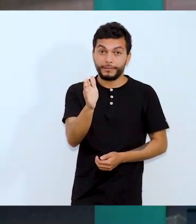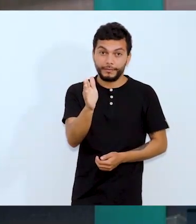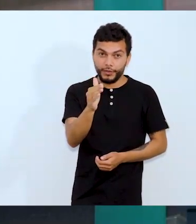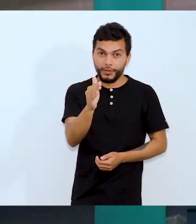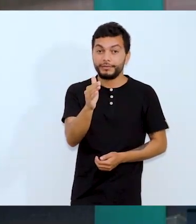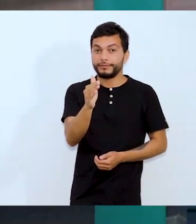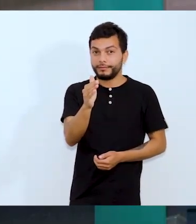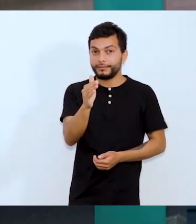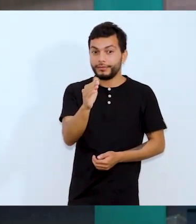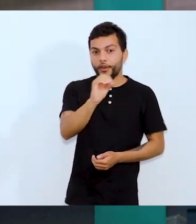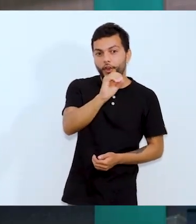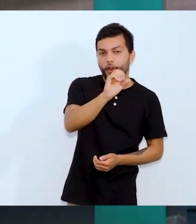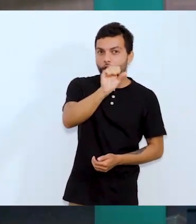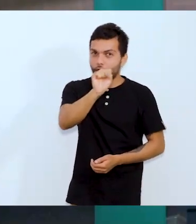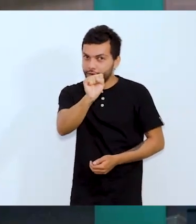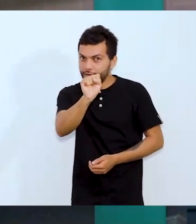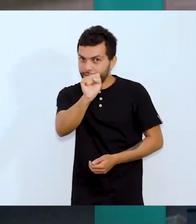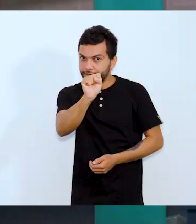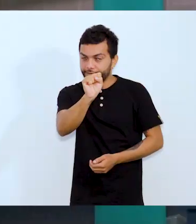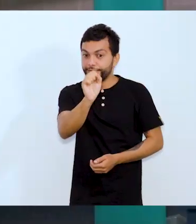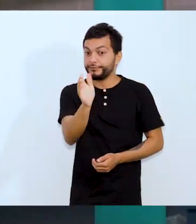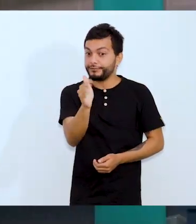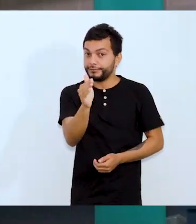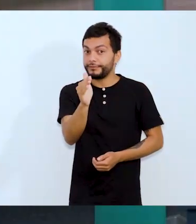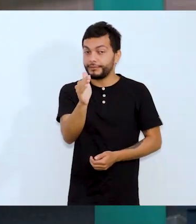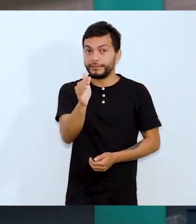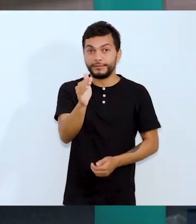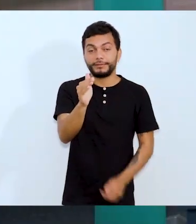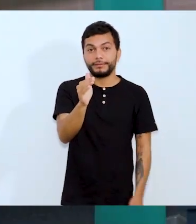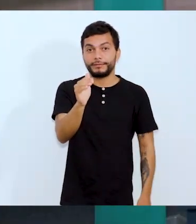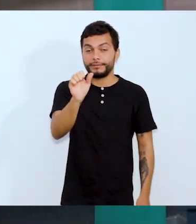Nós temos aí os, mas lemos os. Os